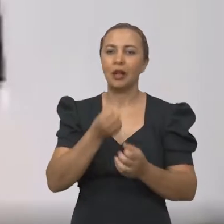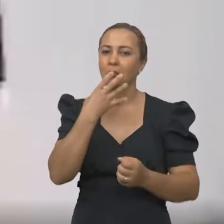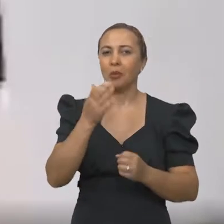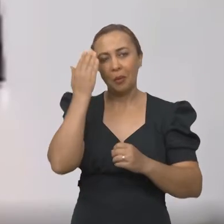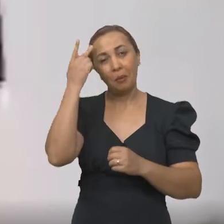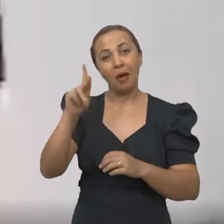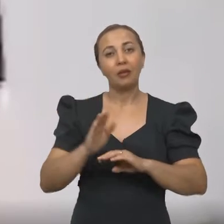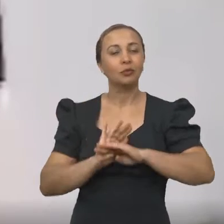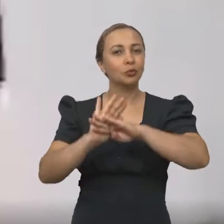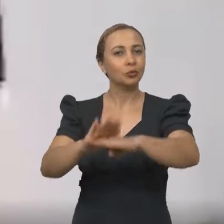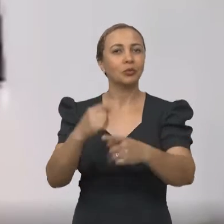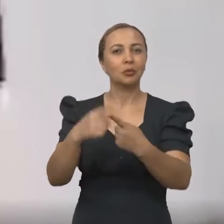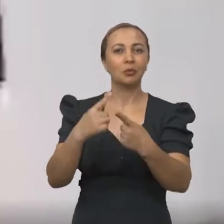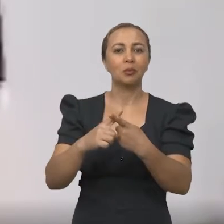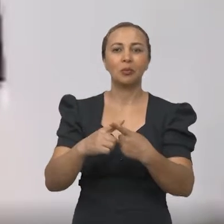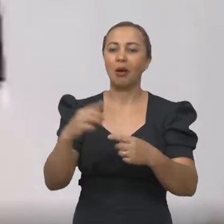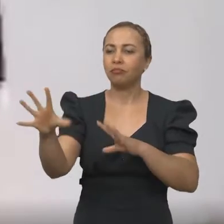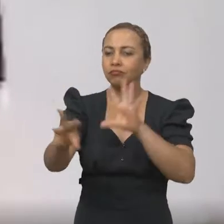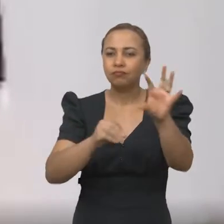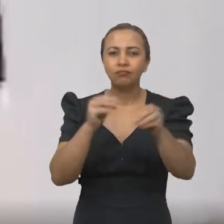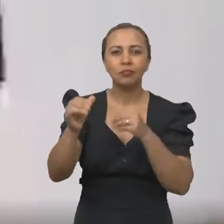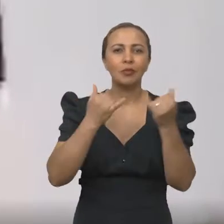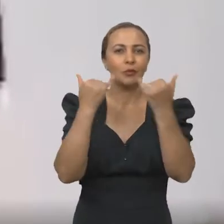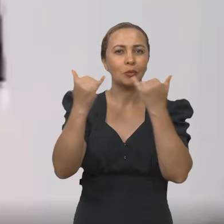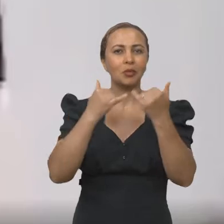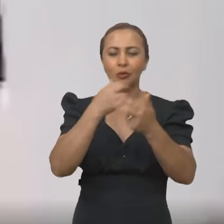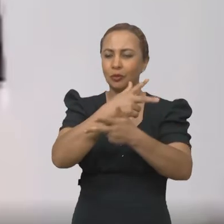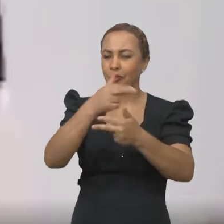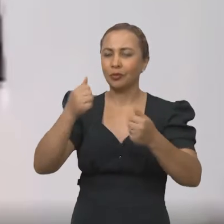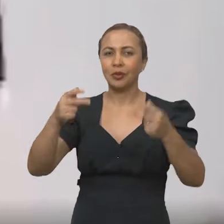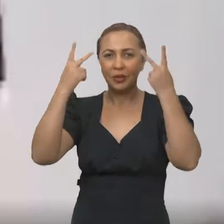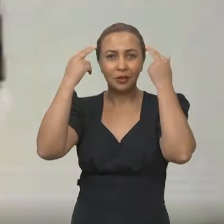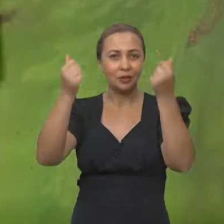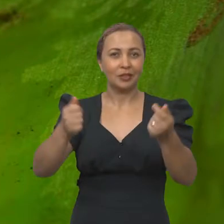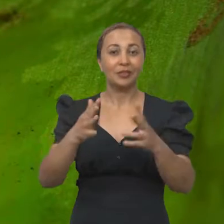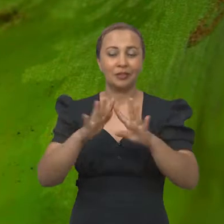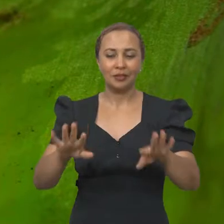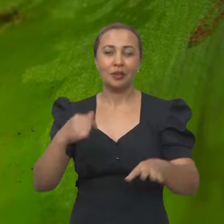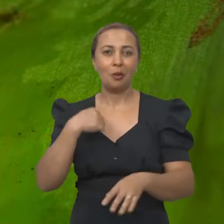ciência colaborativa porque ela une um grande número de informações de diversas